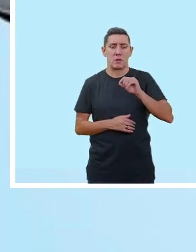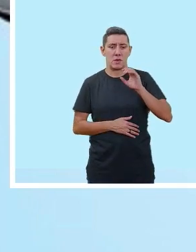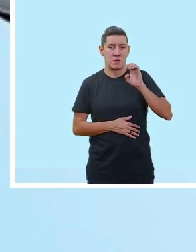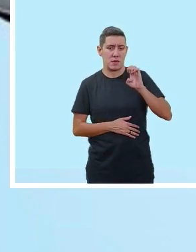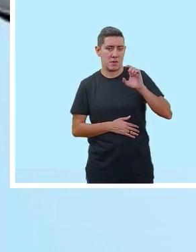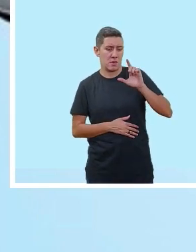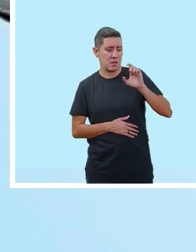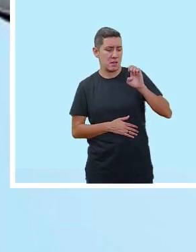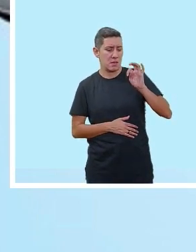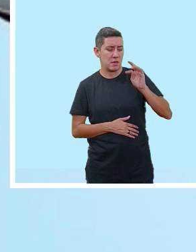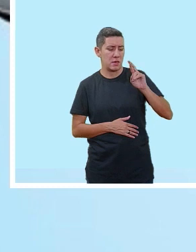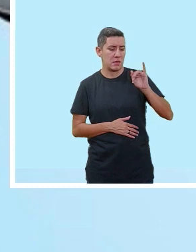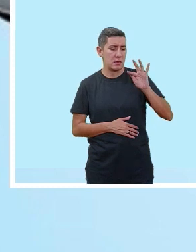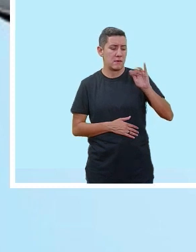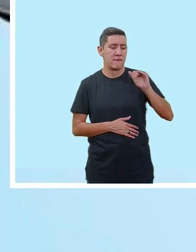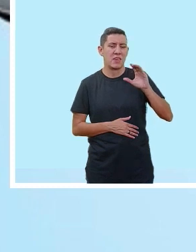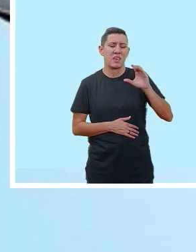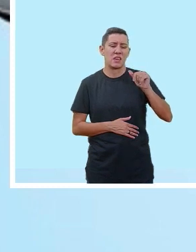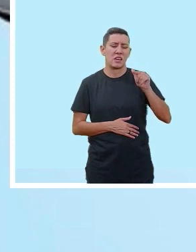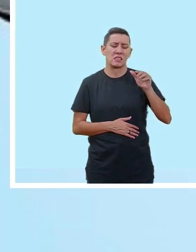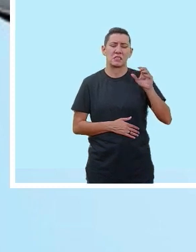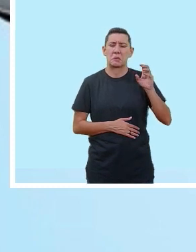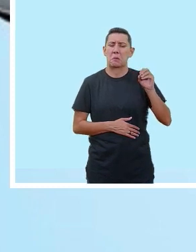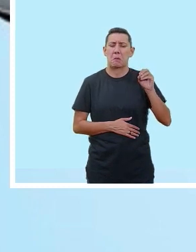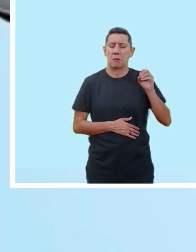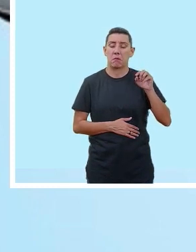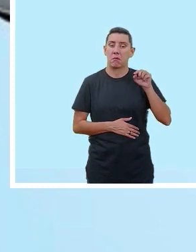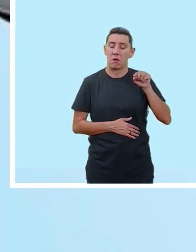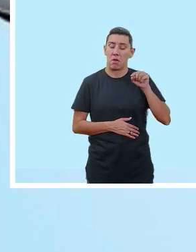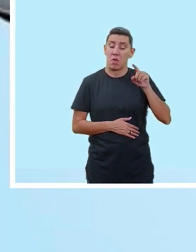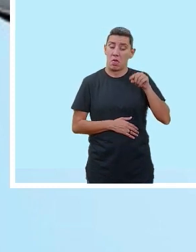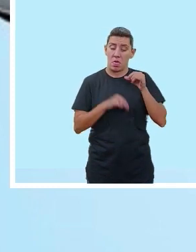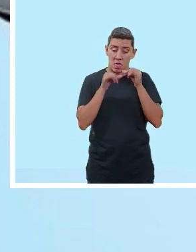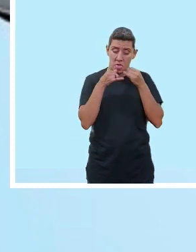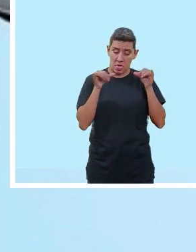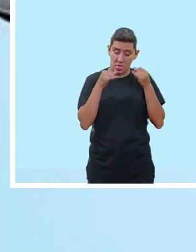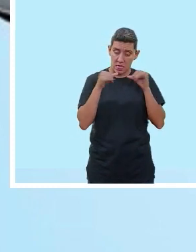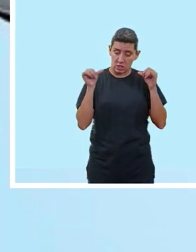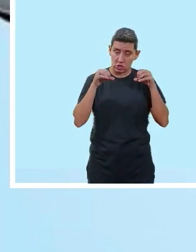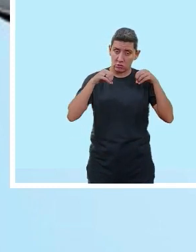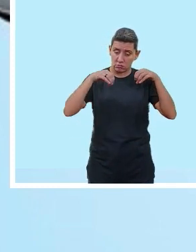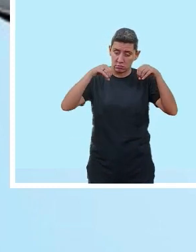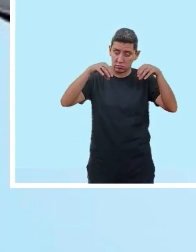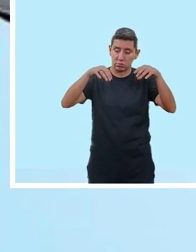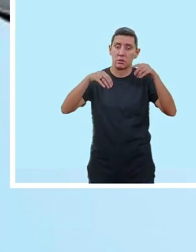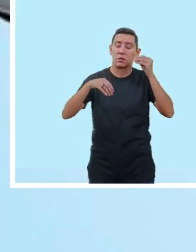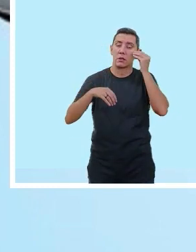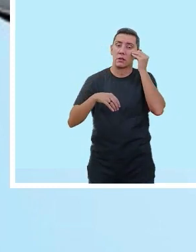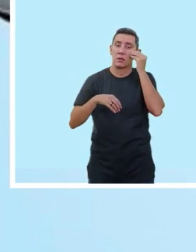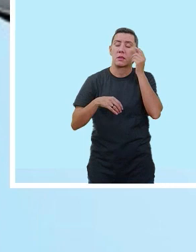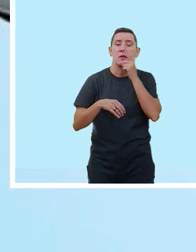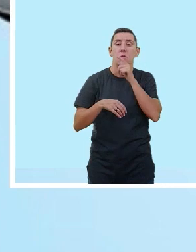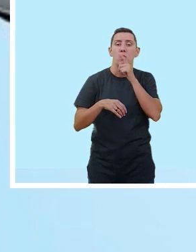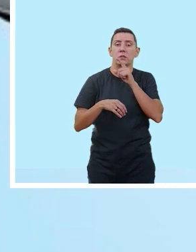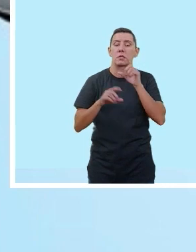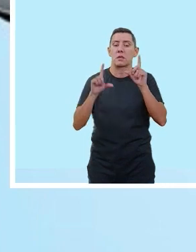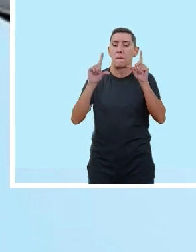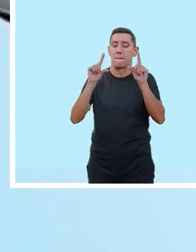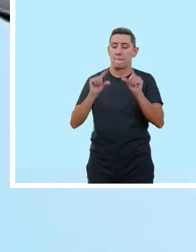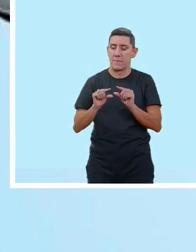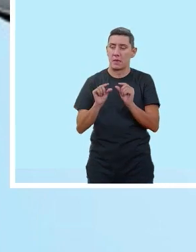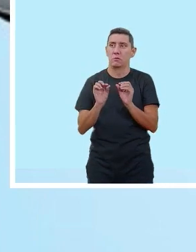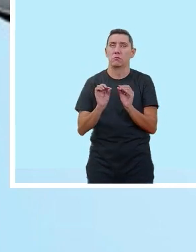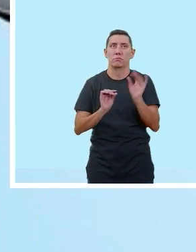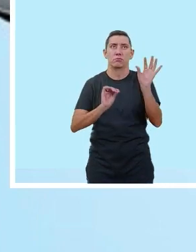podemos utilizar a energia elétrica como base para melhorar e reduzir a emissão